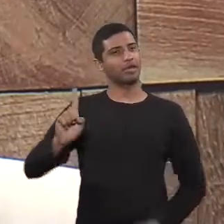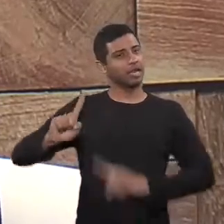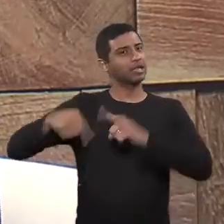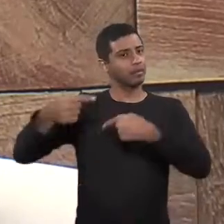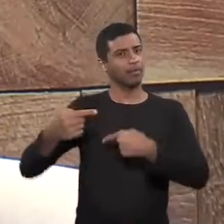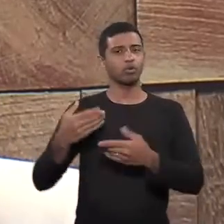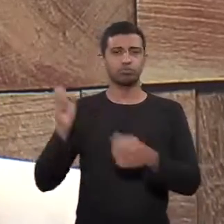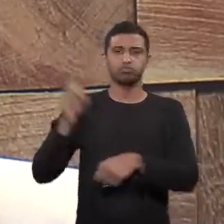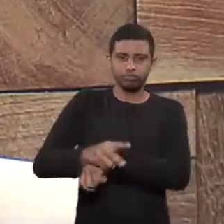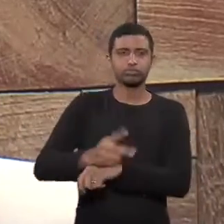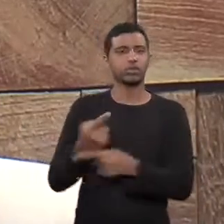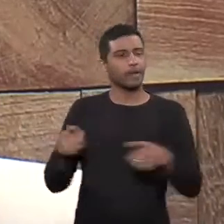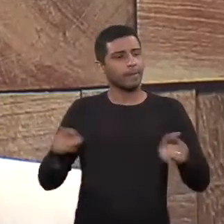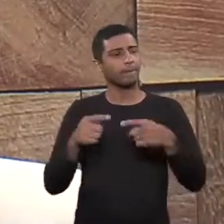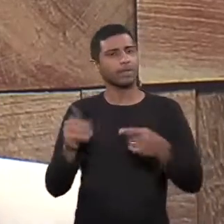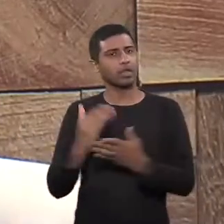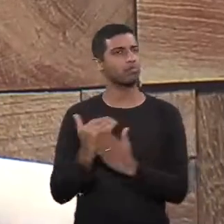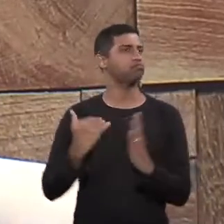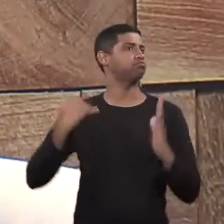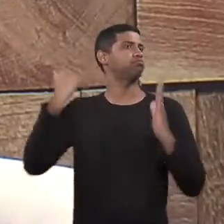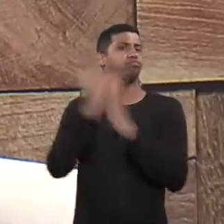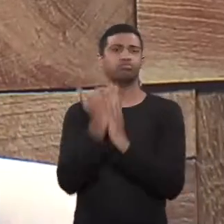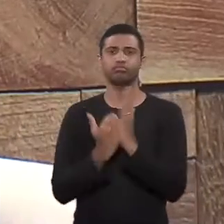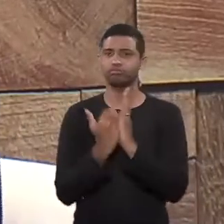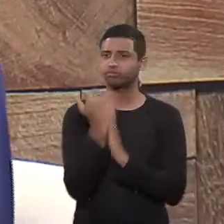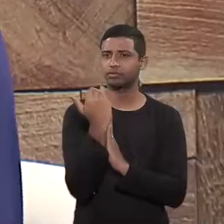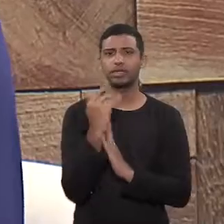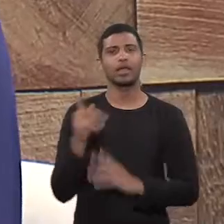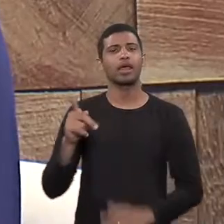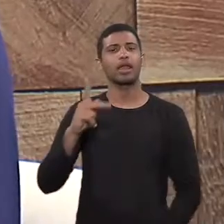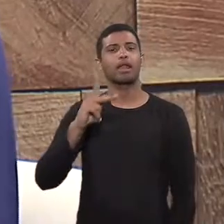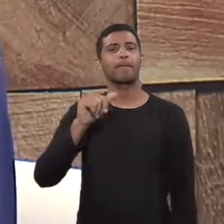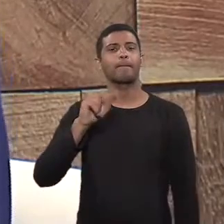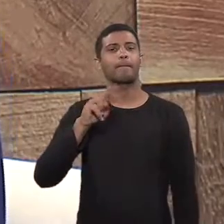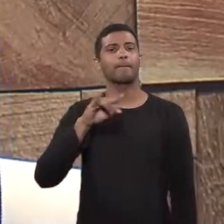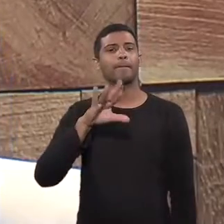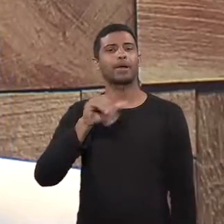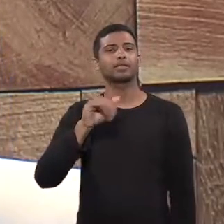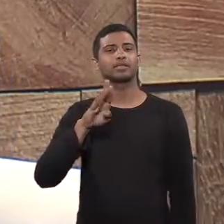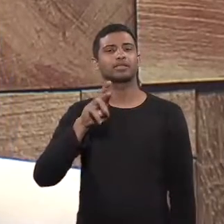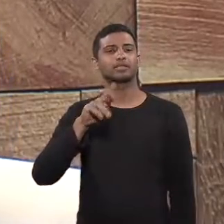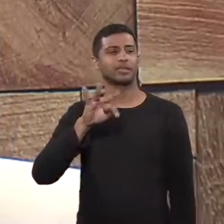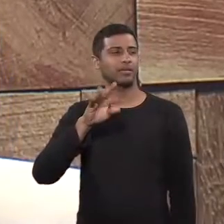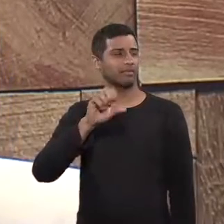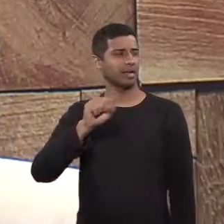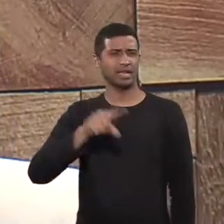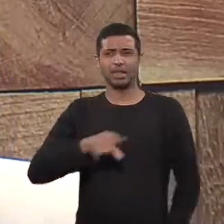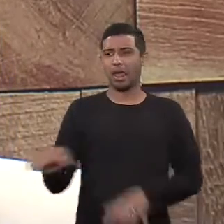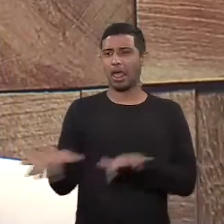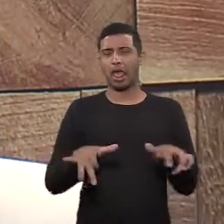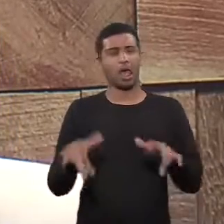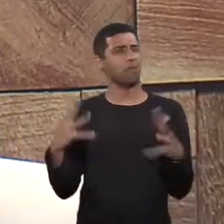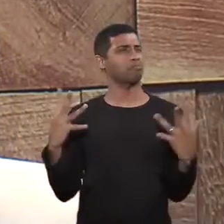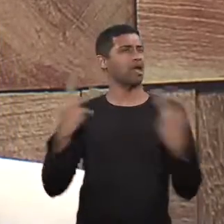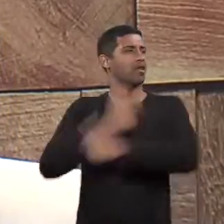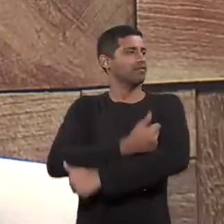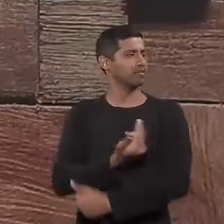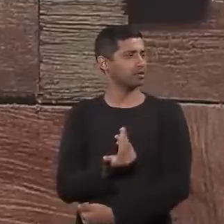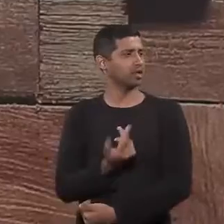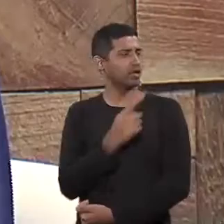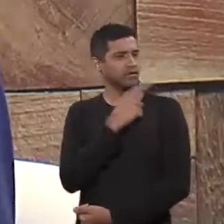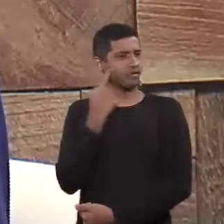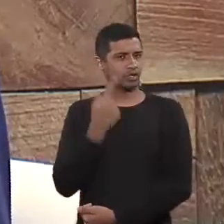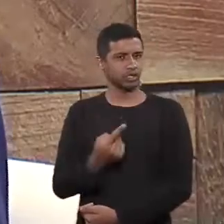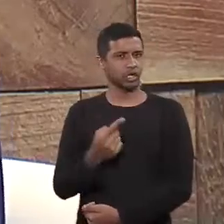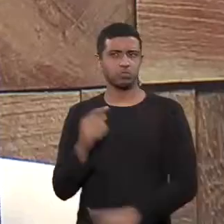idade. Começou depois e se tornou exponencial. É a Patrícia Bretas, que é uma pianista, para mim,